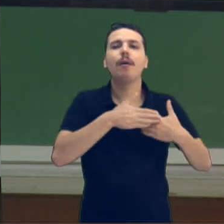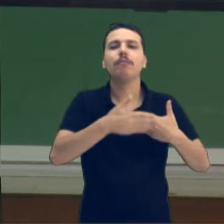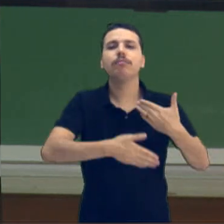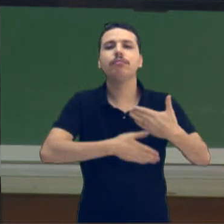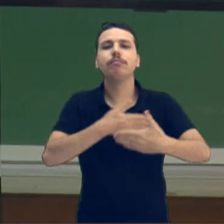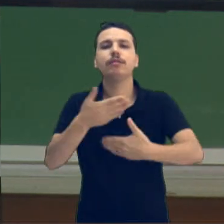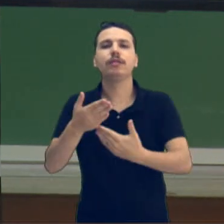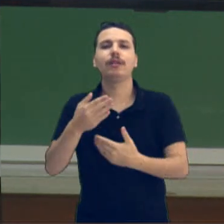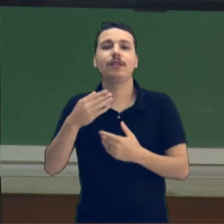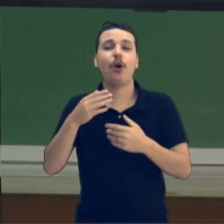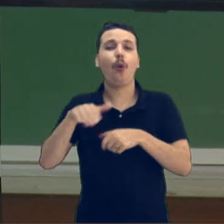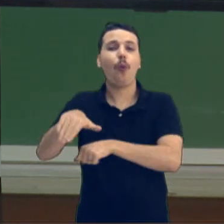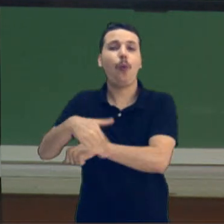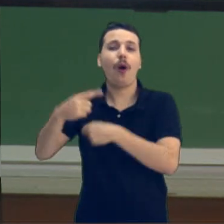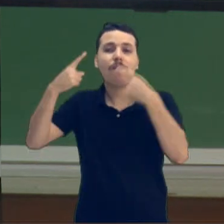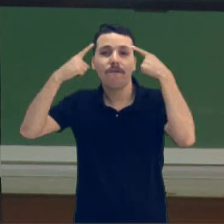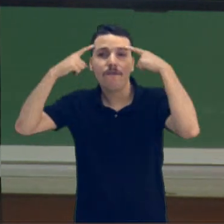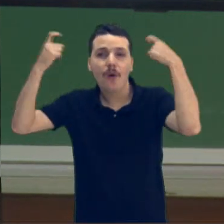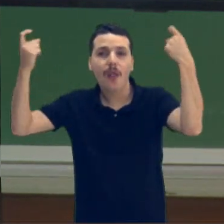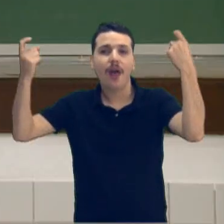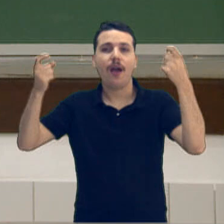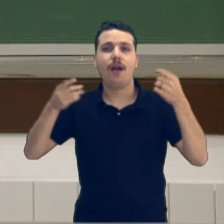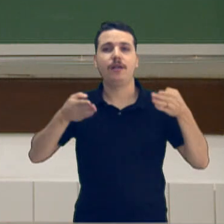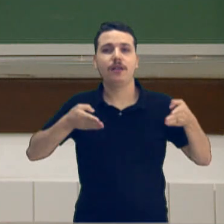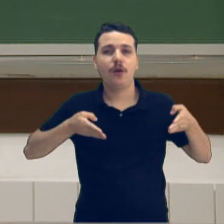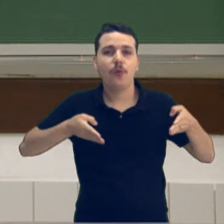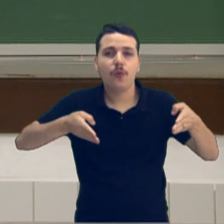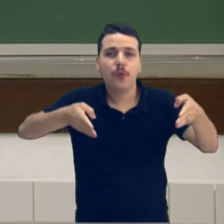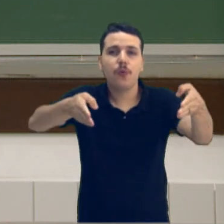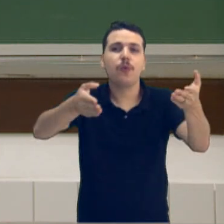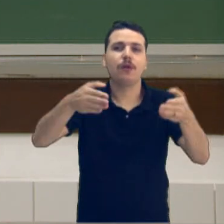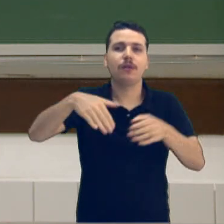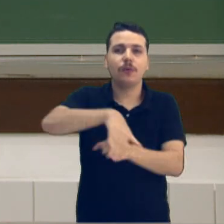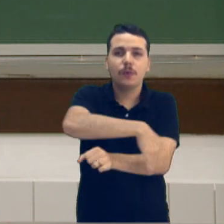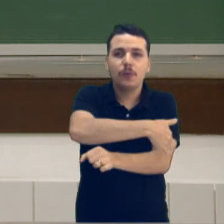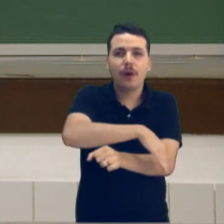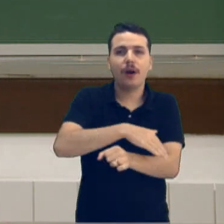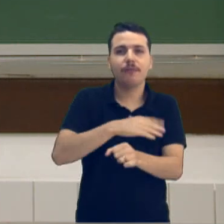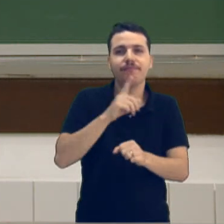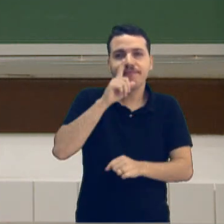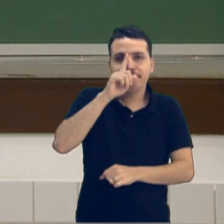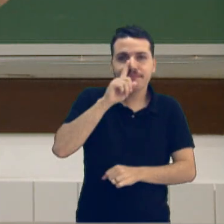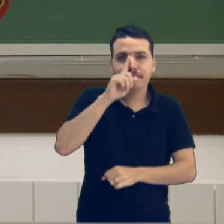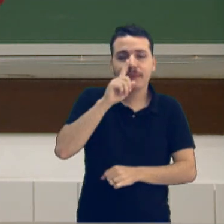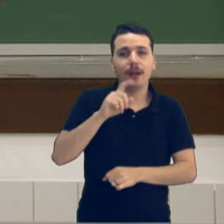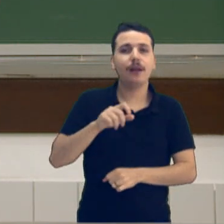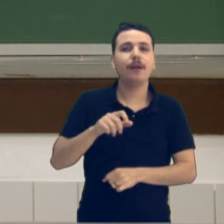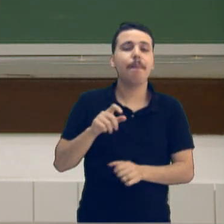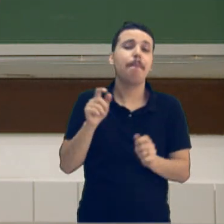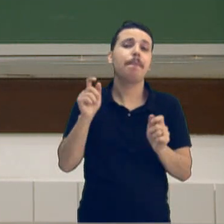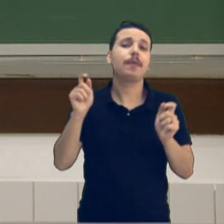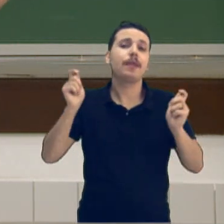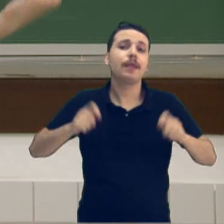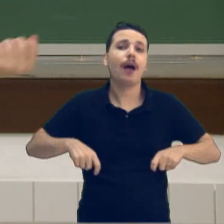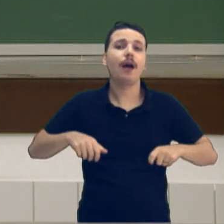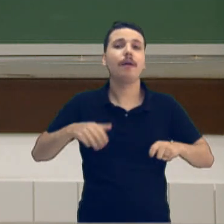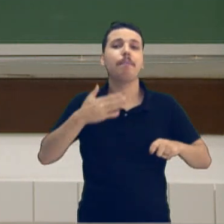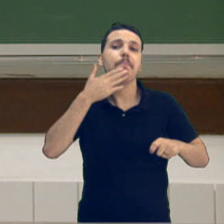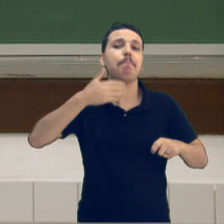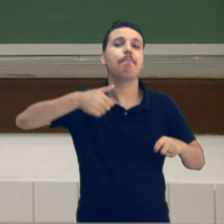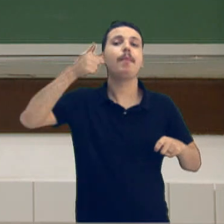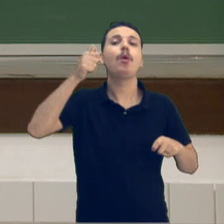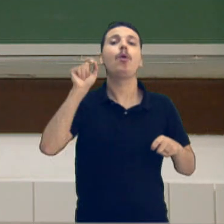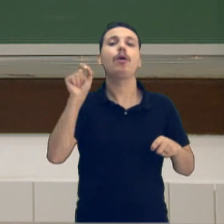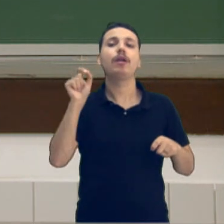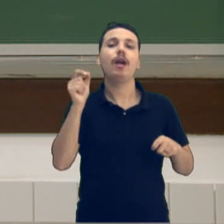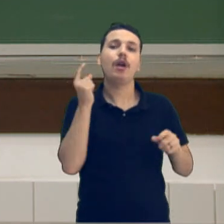perigo das ruas, das estradas, né, das vias, é mais propenso, né, a gente encontrar ambientes